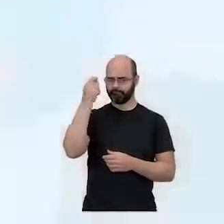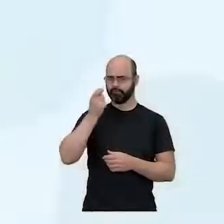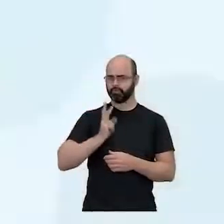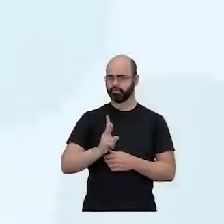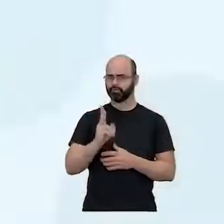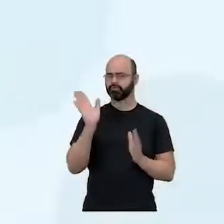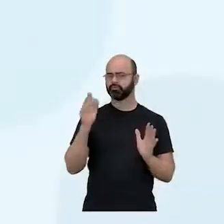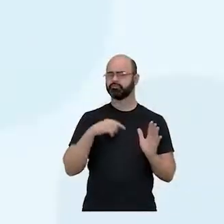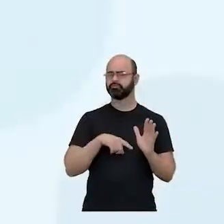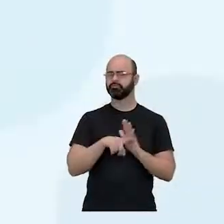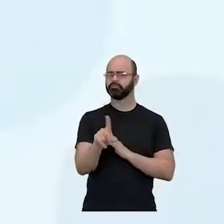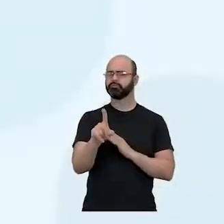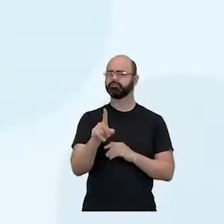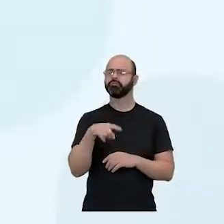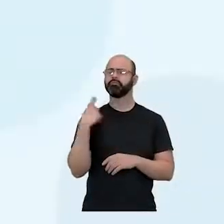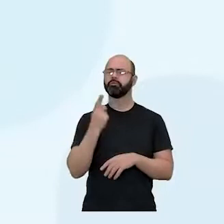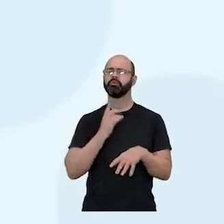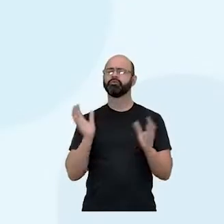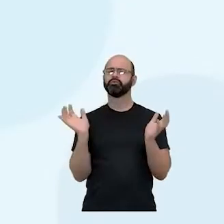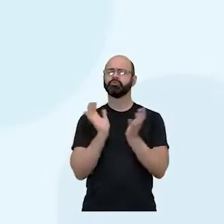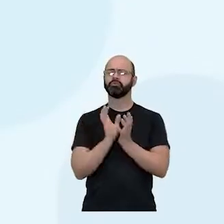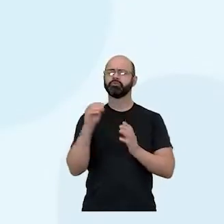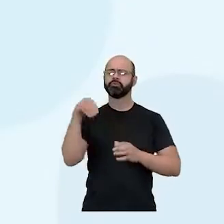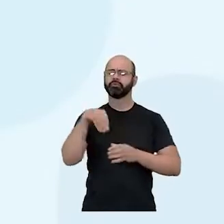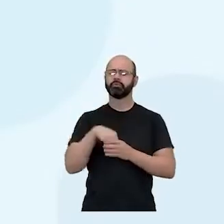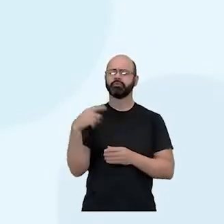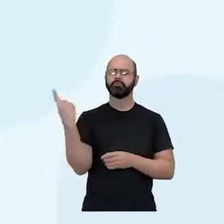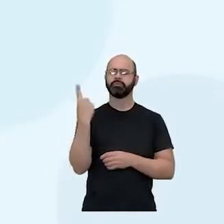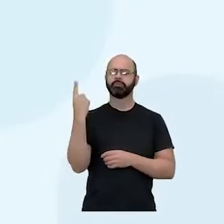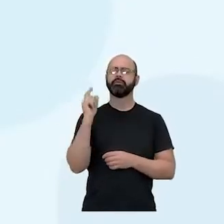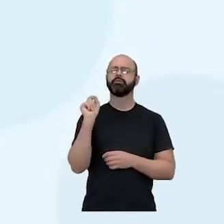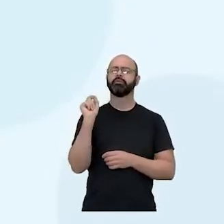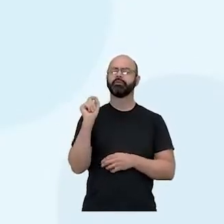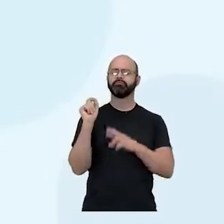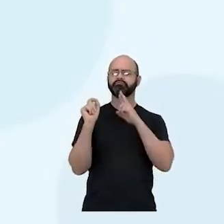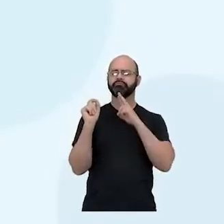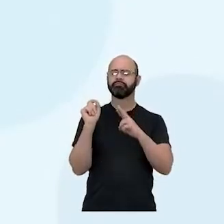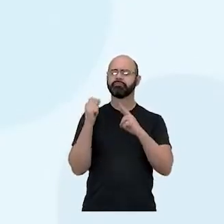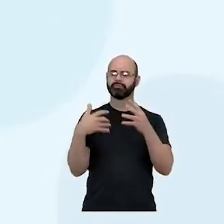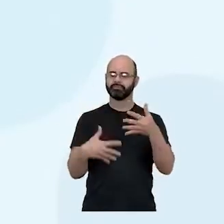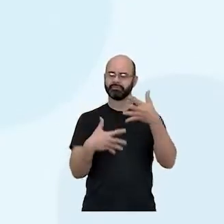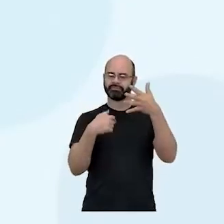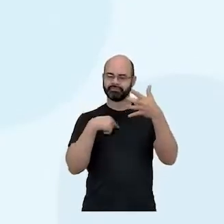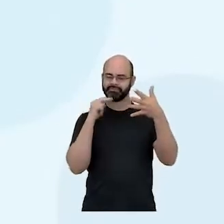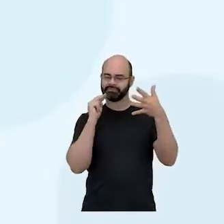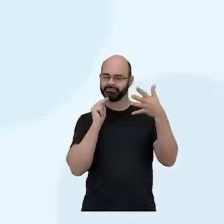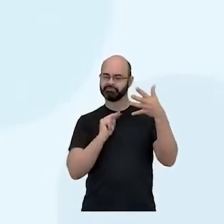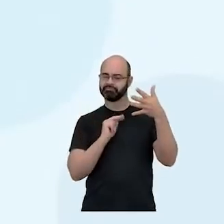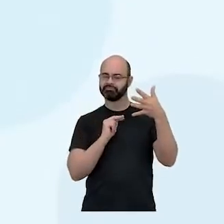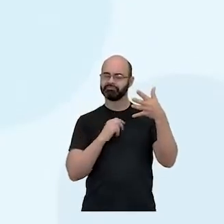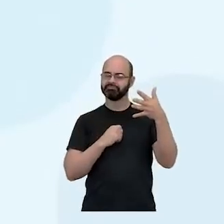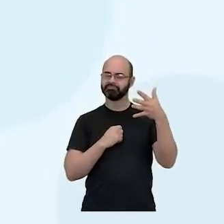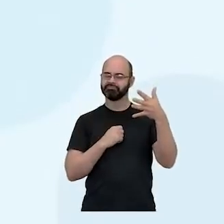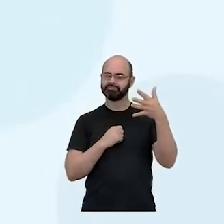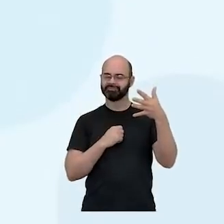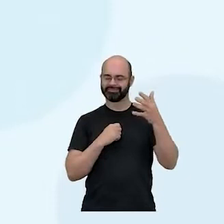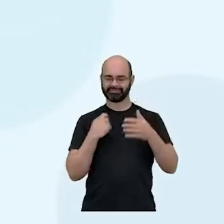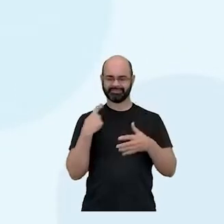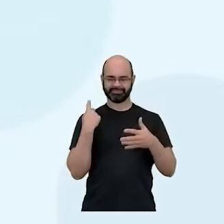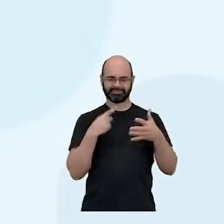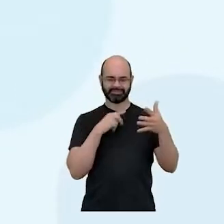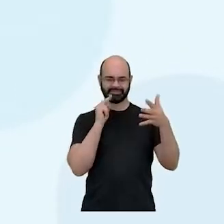que é o primeiro grupo que nós vivemos? A primeira resposta vai chegar agora e nós estamos vendo